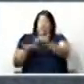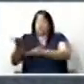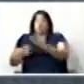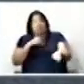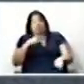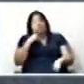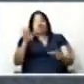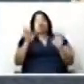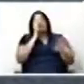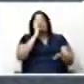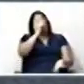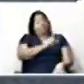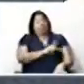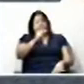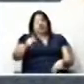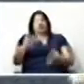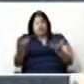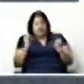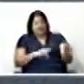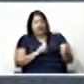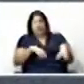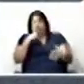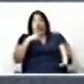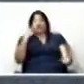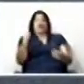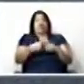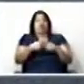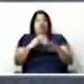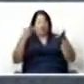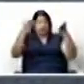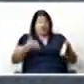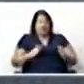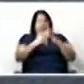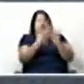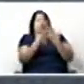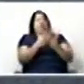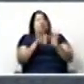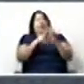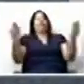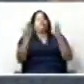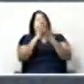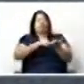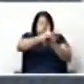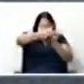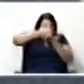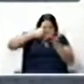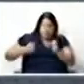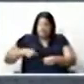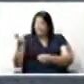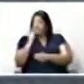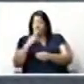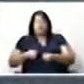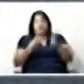aula, mas o crime está na porta da escola, estão traficando drogas na porta da escola. O traficante está lá levando o aluno